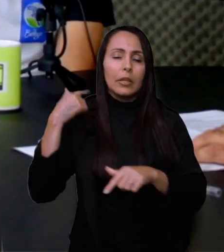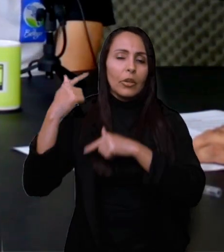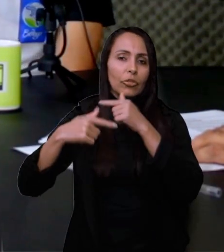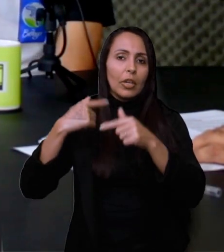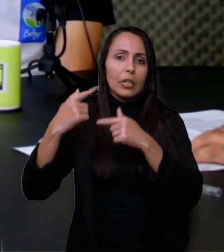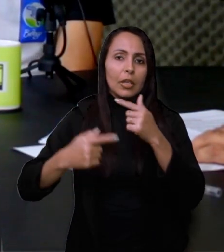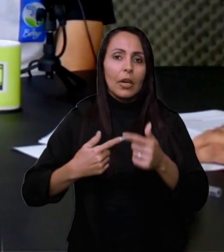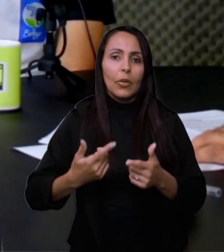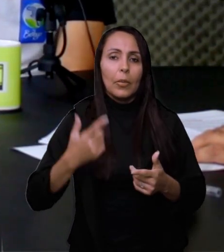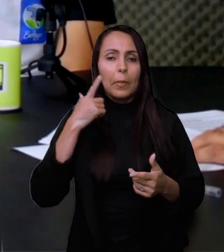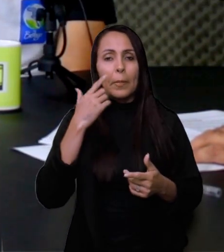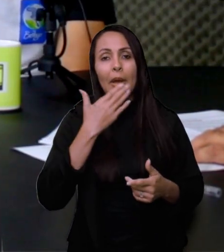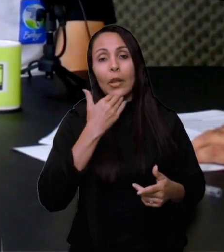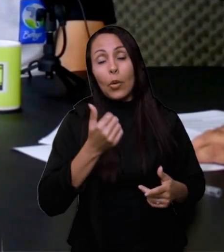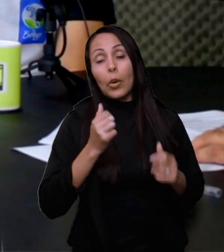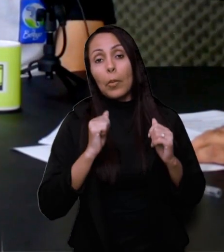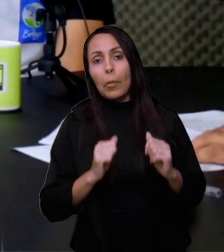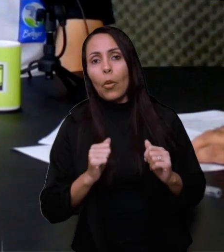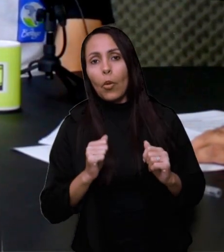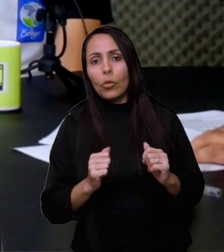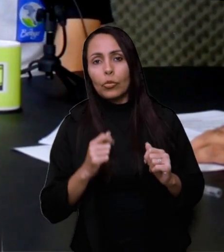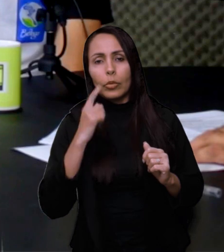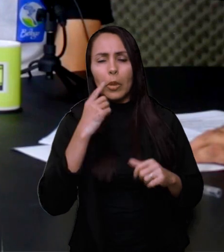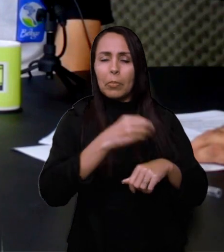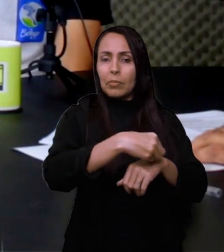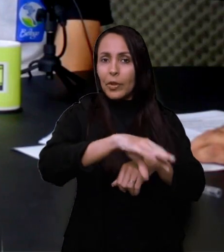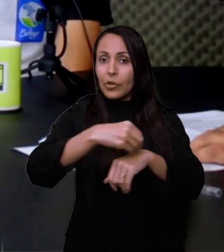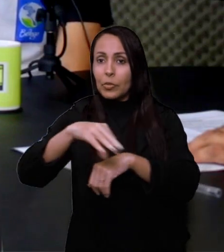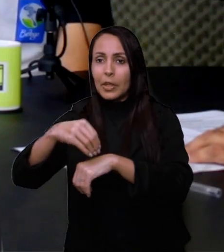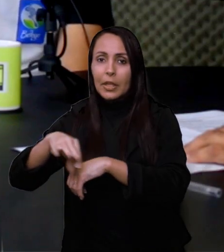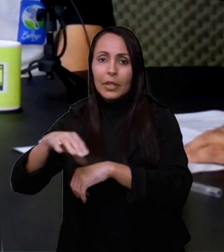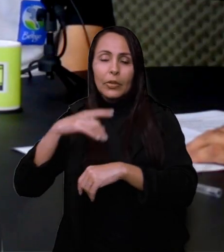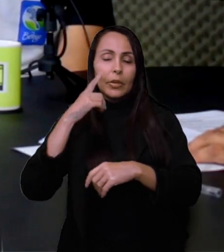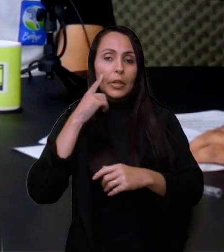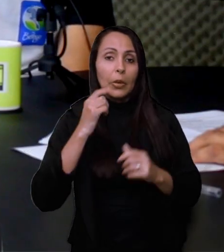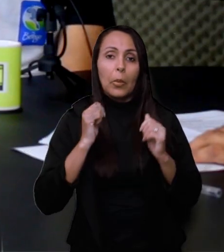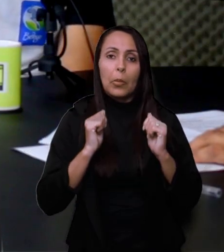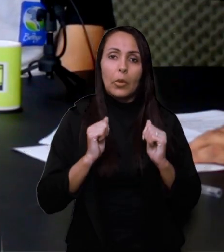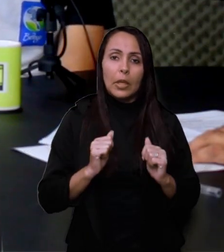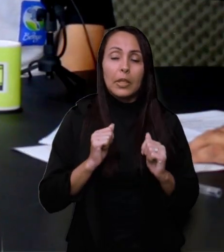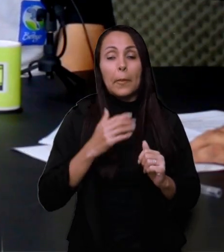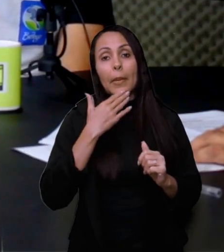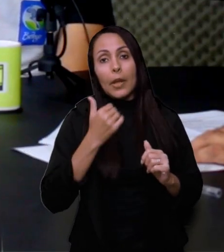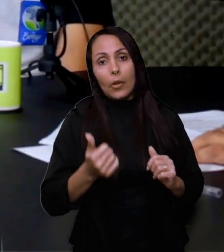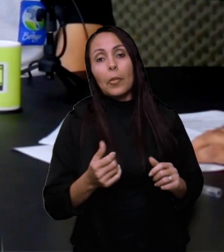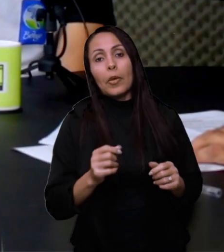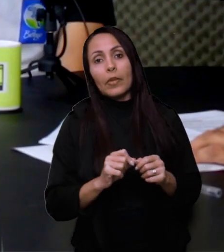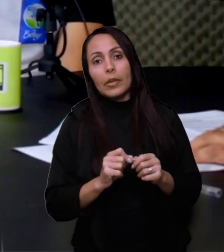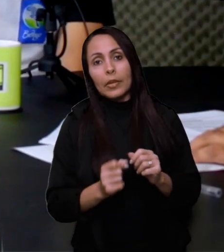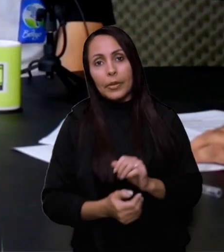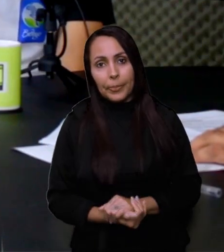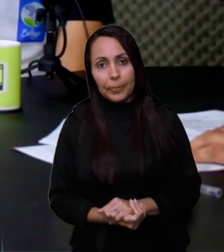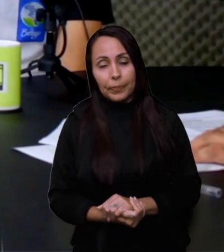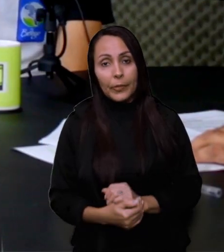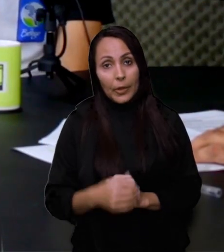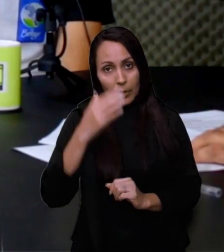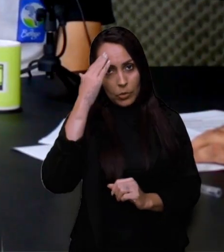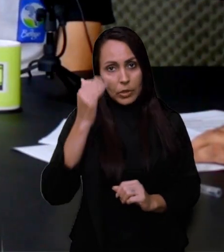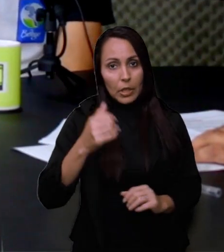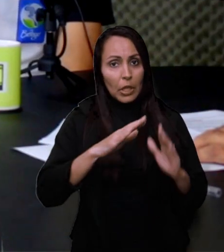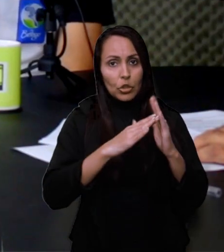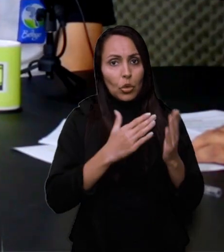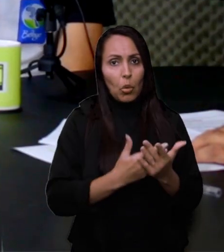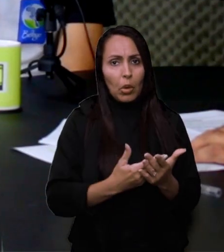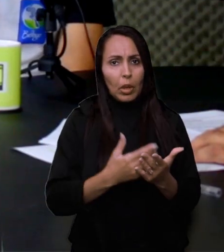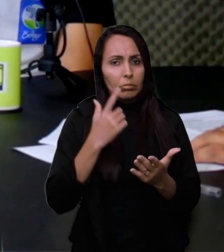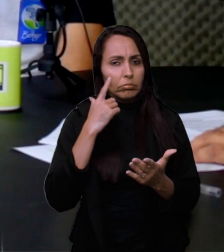tento fazer o melhor que eu posso com o pouco que eu tenho. Enquanto eu não puder ter uma situação melhor, para fazer ainda melhor. Eu sei que às vezes a escola não